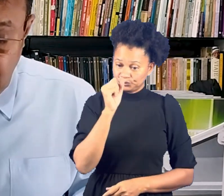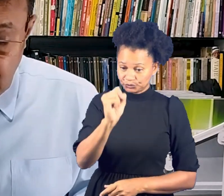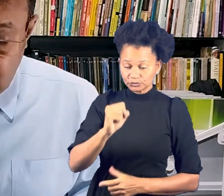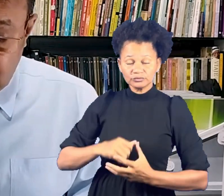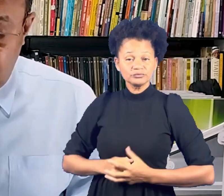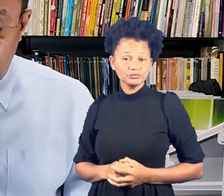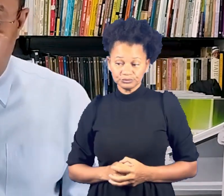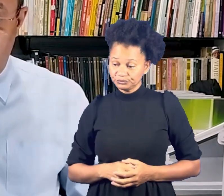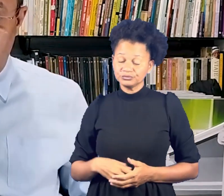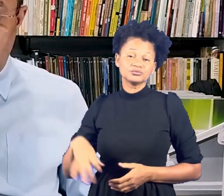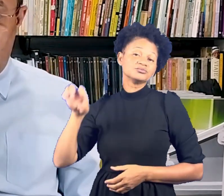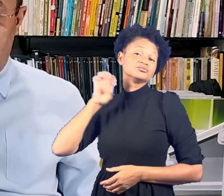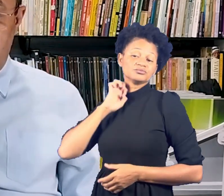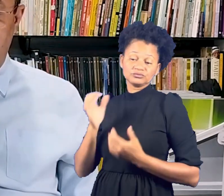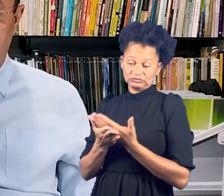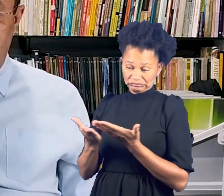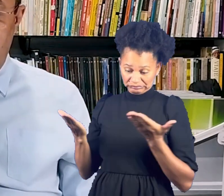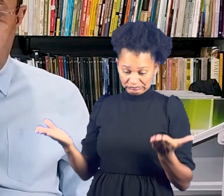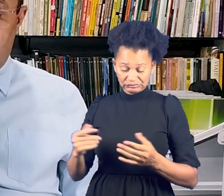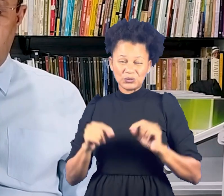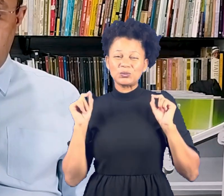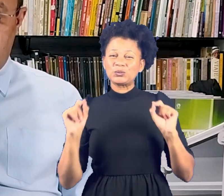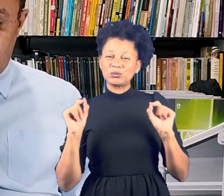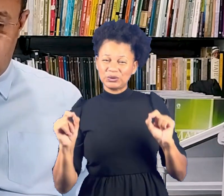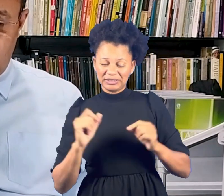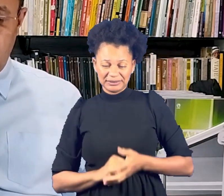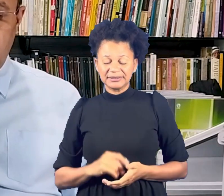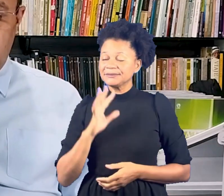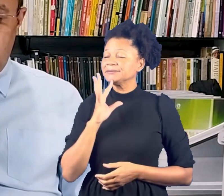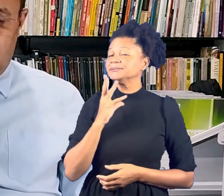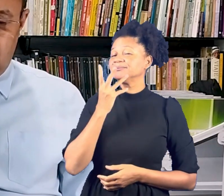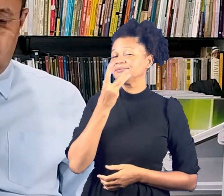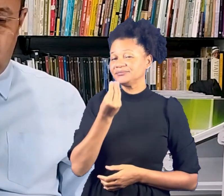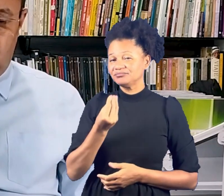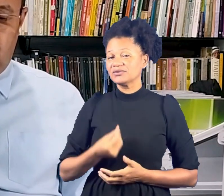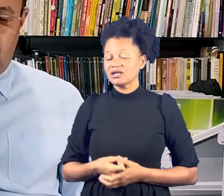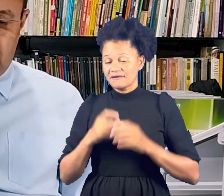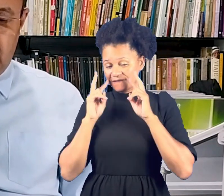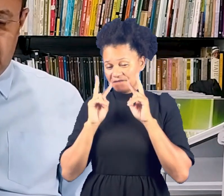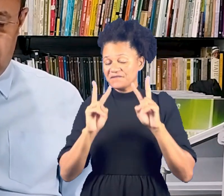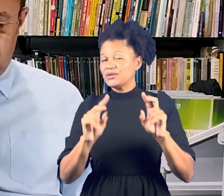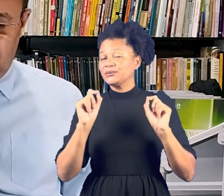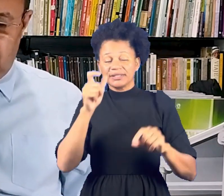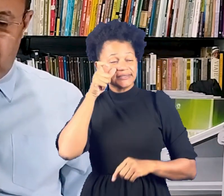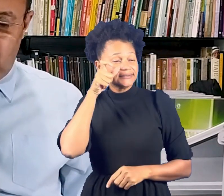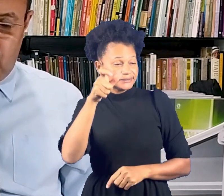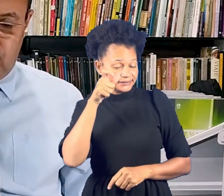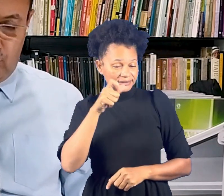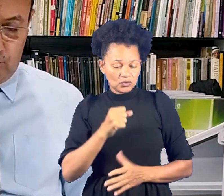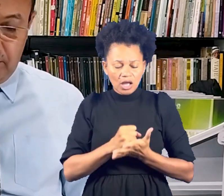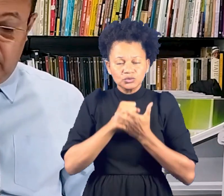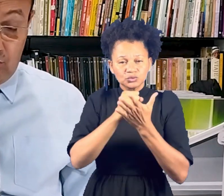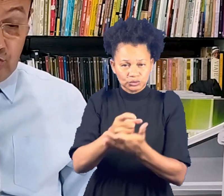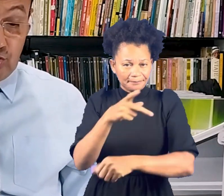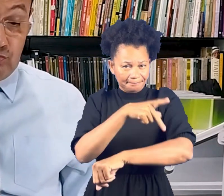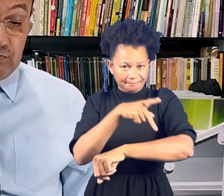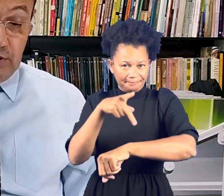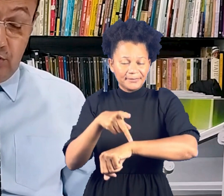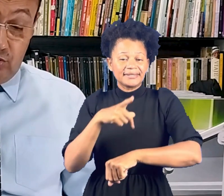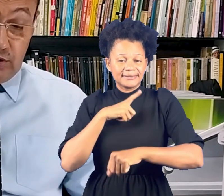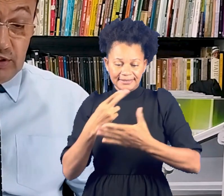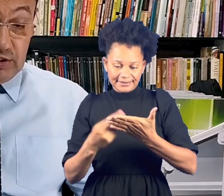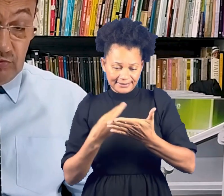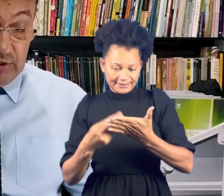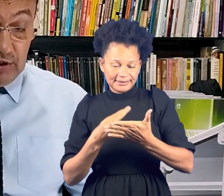lugar, Estevão, um homem reconhecido. Acho muito interessante aqui. No auxílio